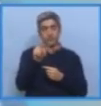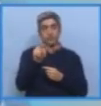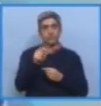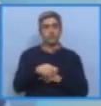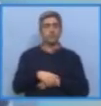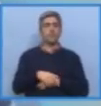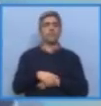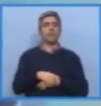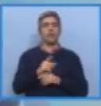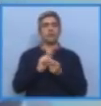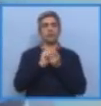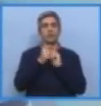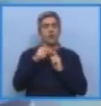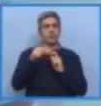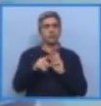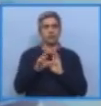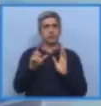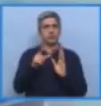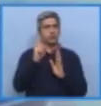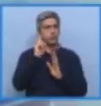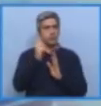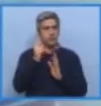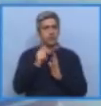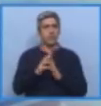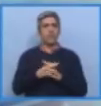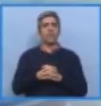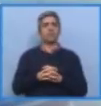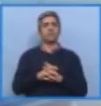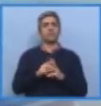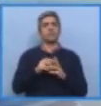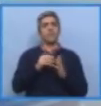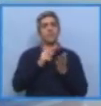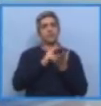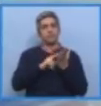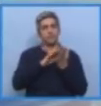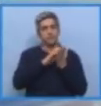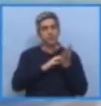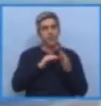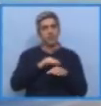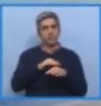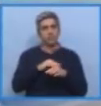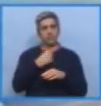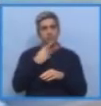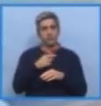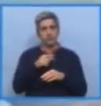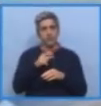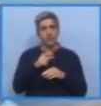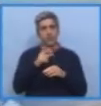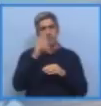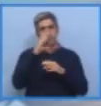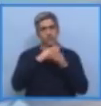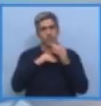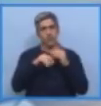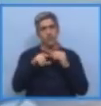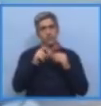esta é a mudança radical, é o momento decisivo. Que, aliás, a Sagrada Escritura testemunha que esta parábola